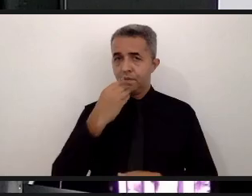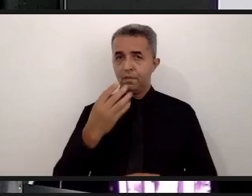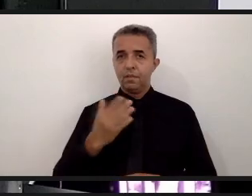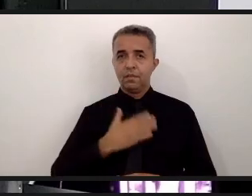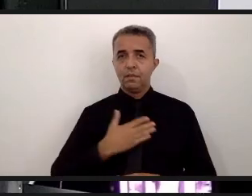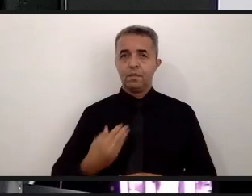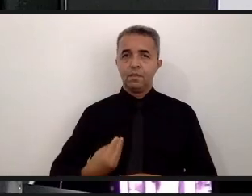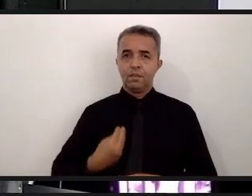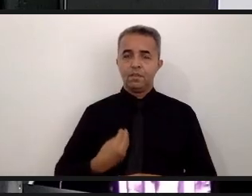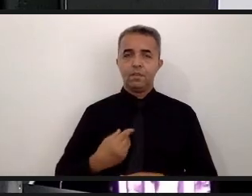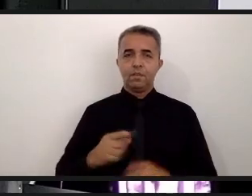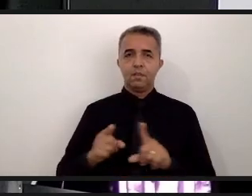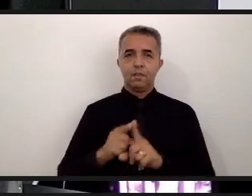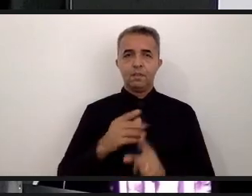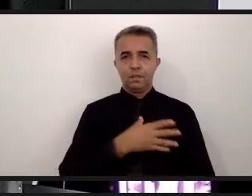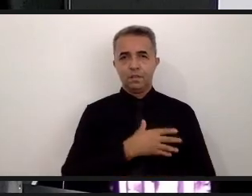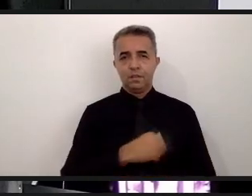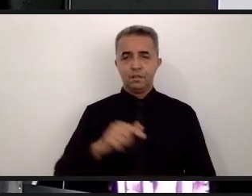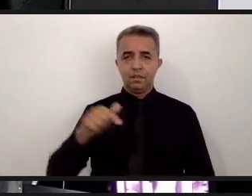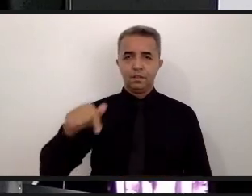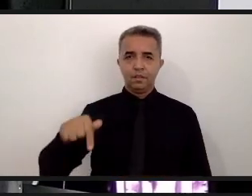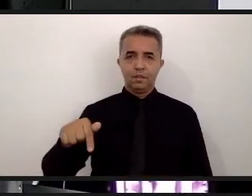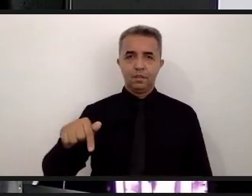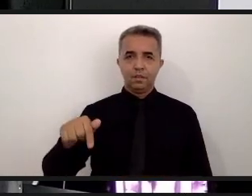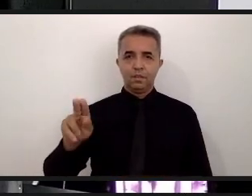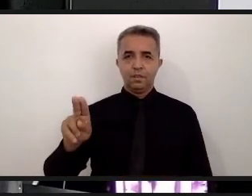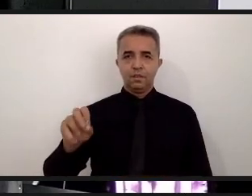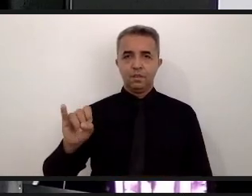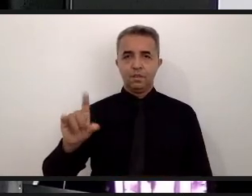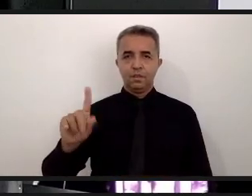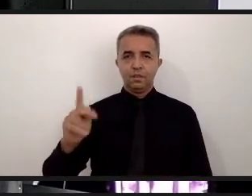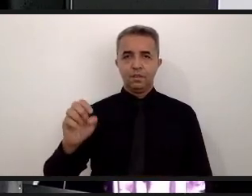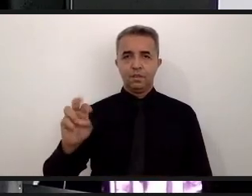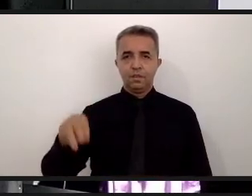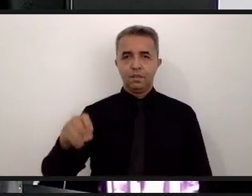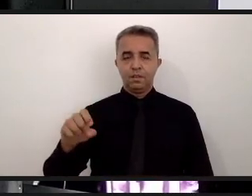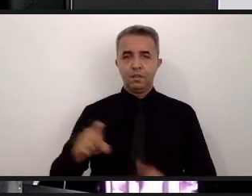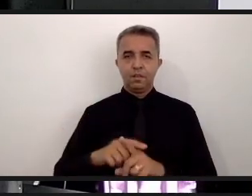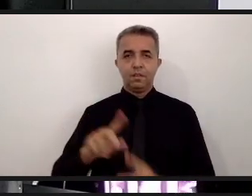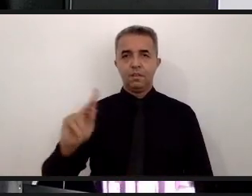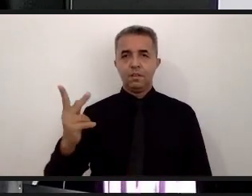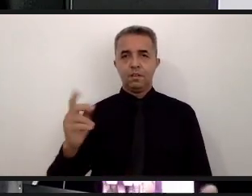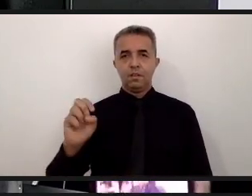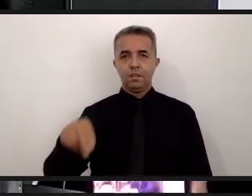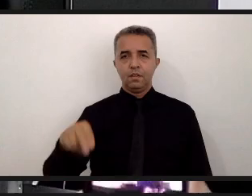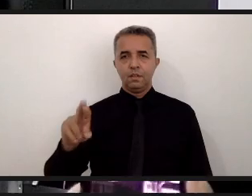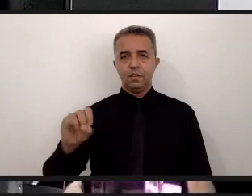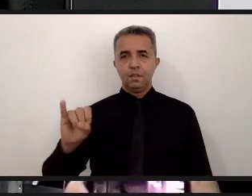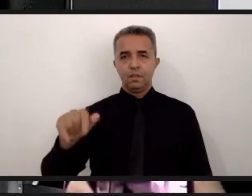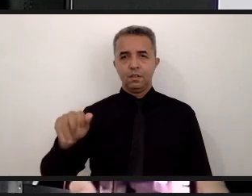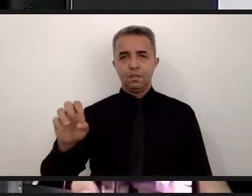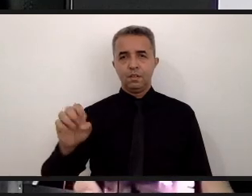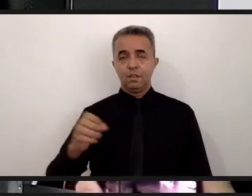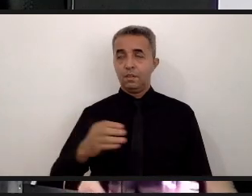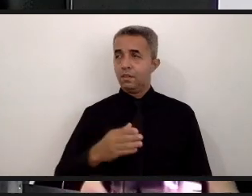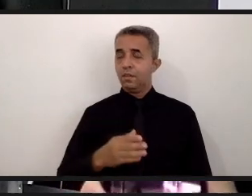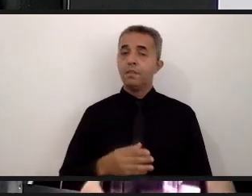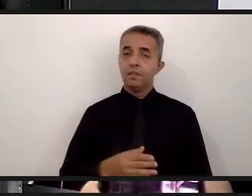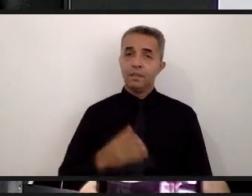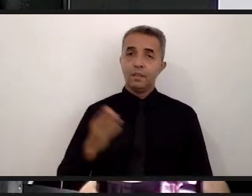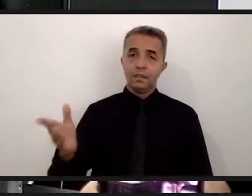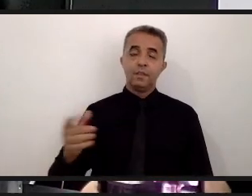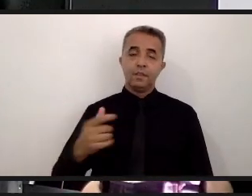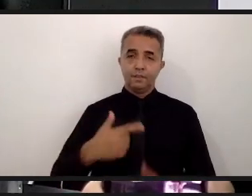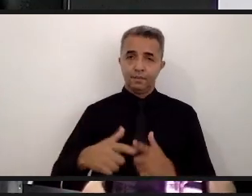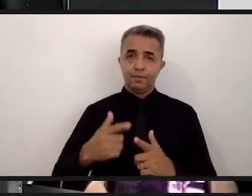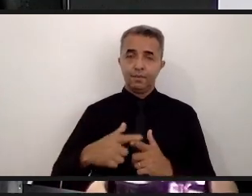Guilherme, para o Henrique, para os nossos filhos, o quanto ela também tem problemas, tem momentos difíceis, mas